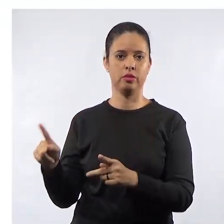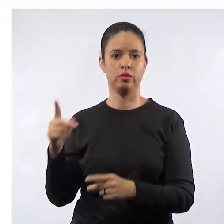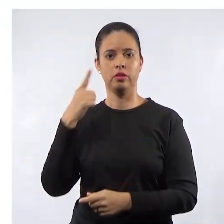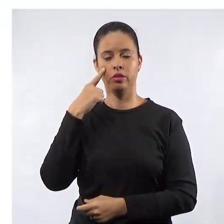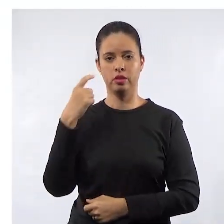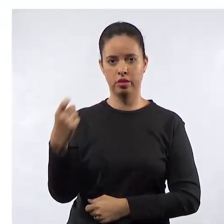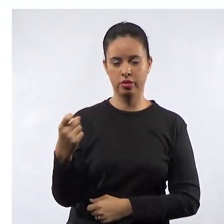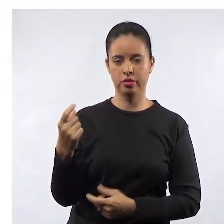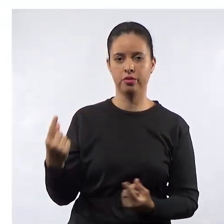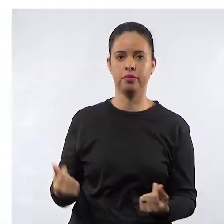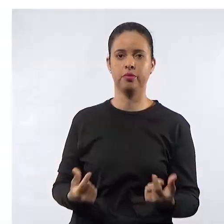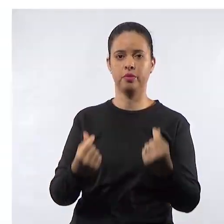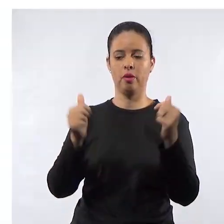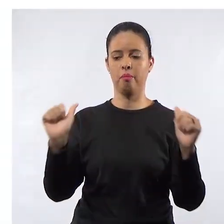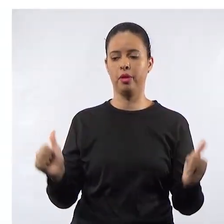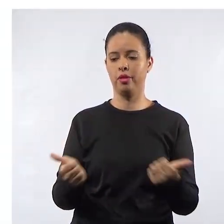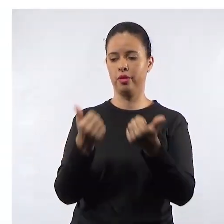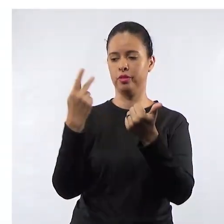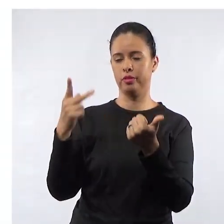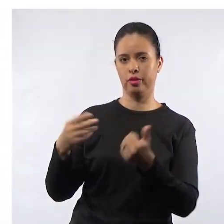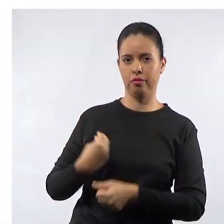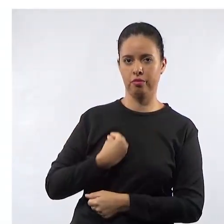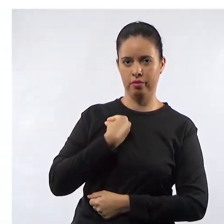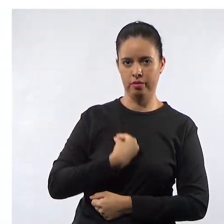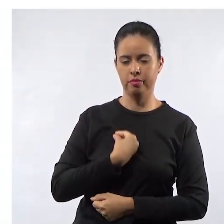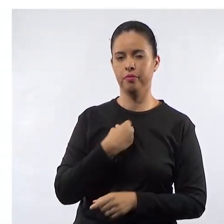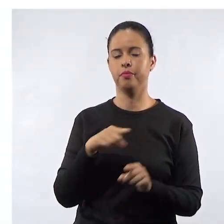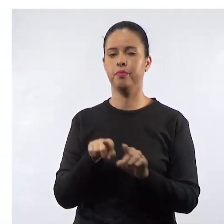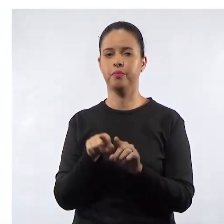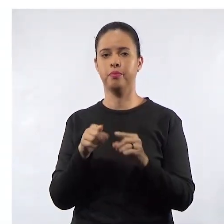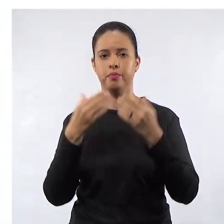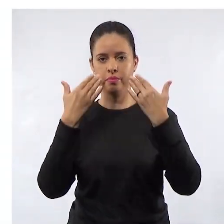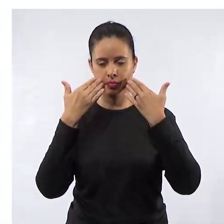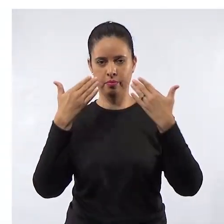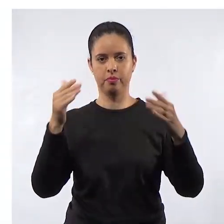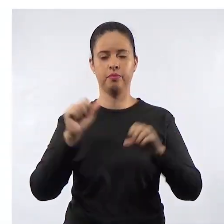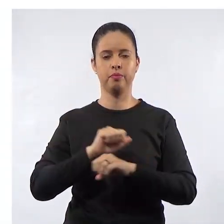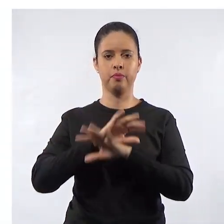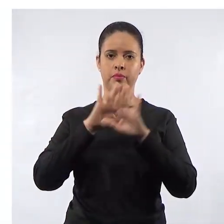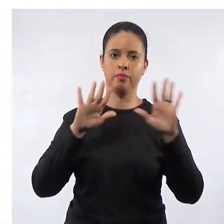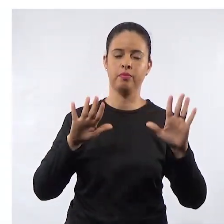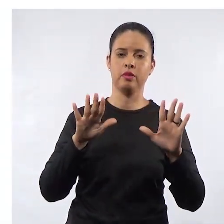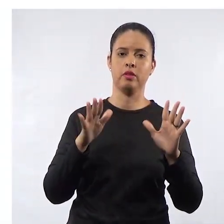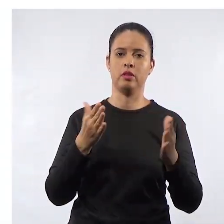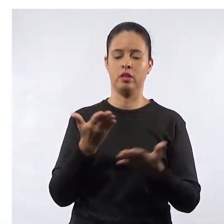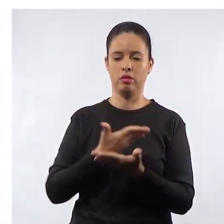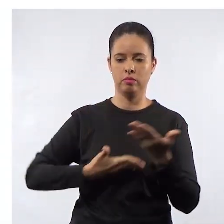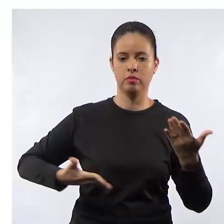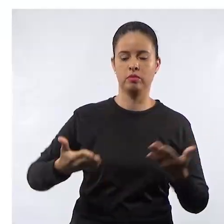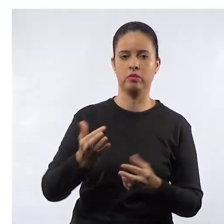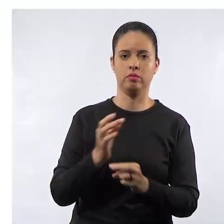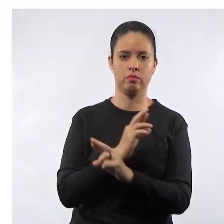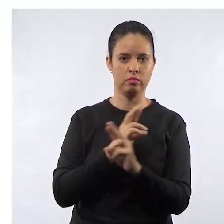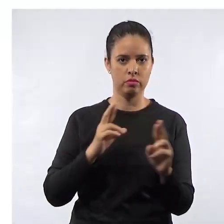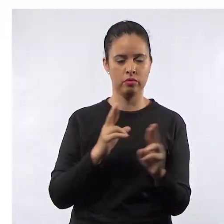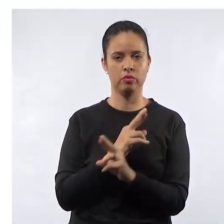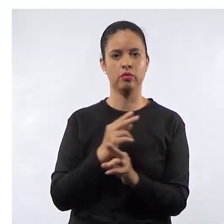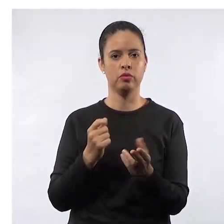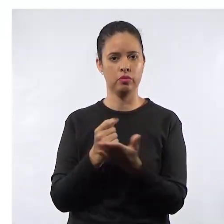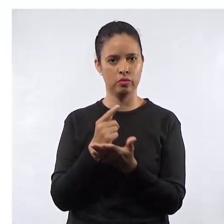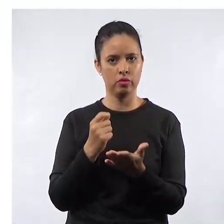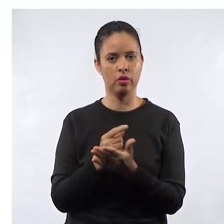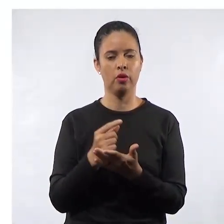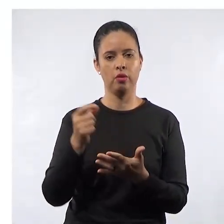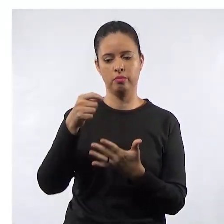interesses econômicos, a melhoria da sua qualidade de vida, bem como a transparência e a harmonia das relações